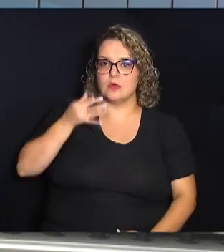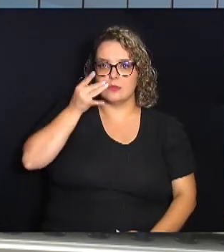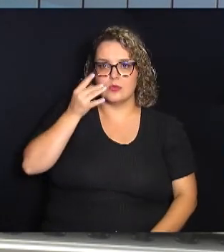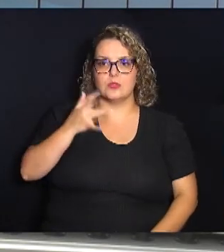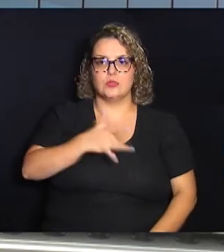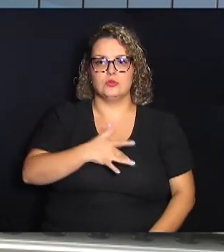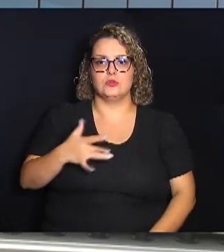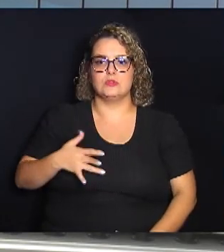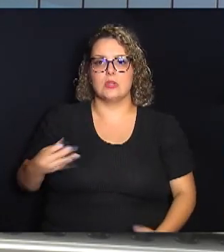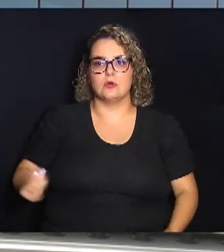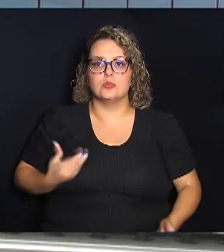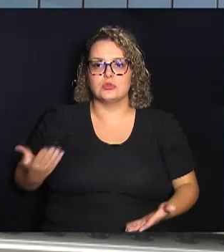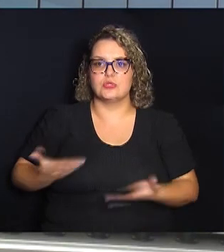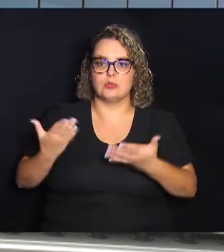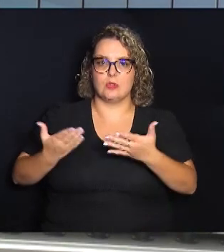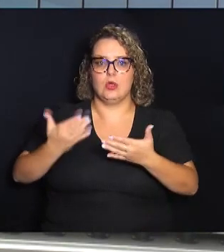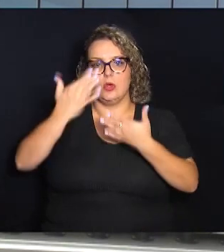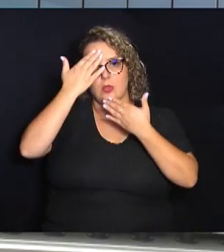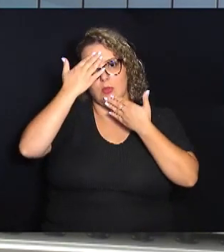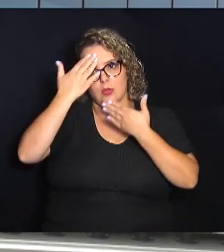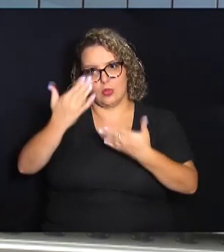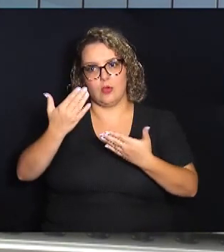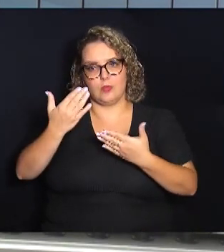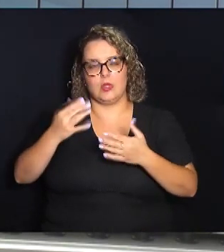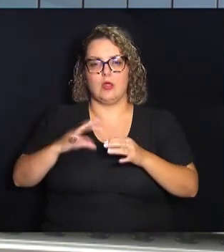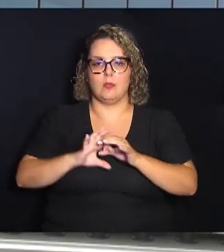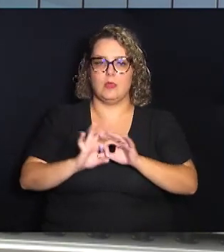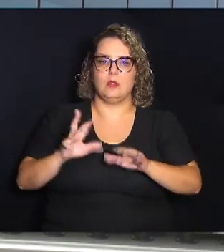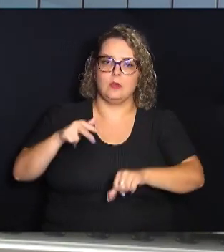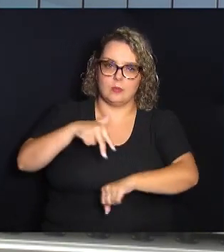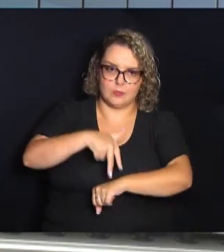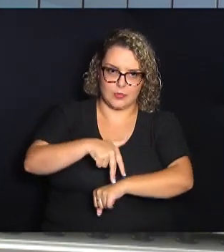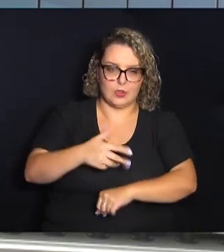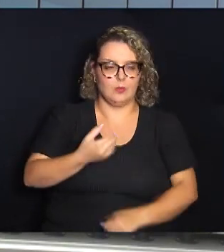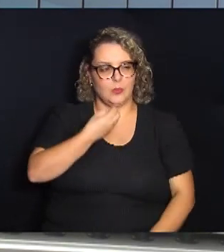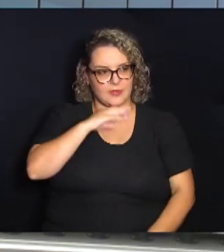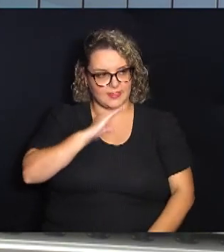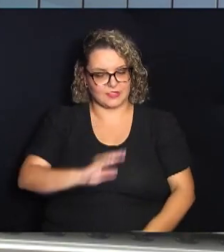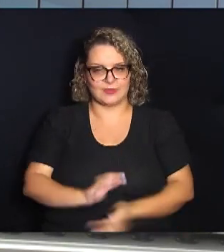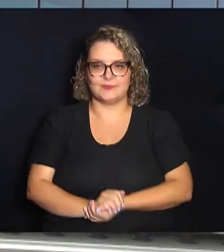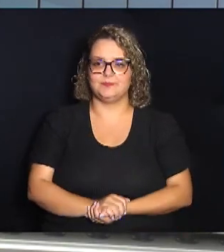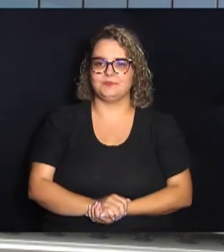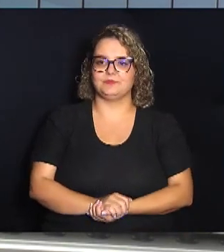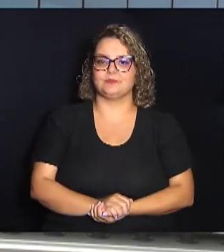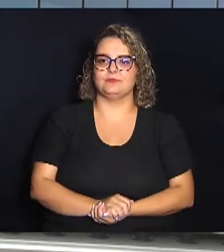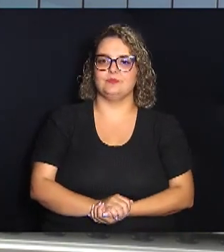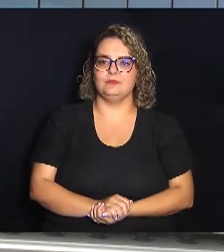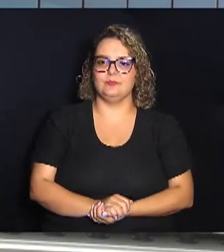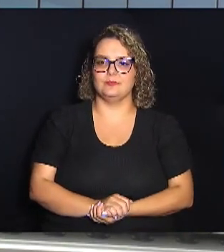Saúde é Vida. Muito obrigada pela sua disposição. Uma boa tarde.